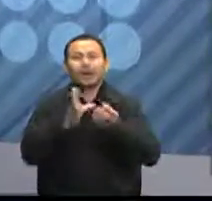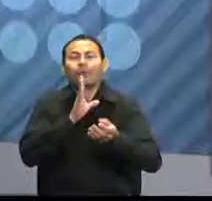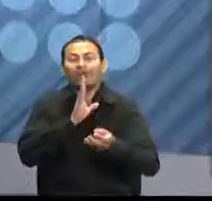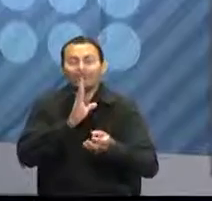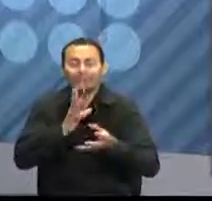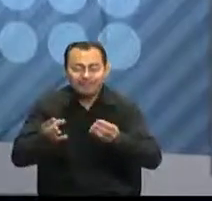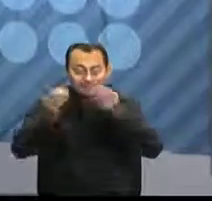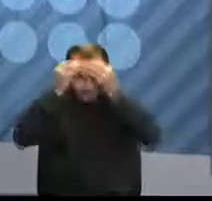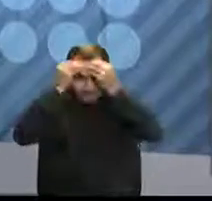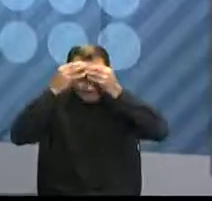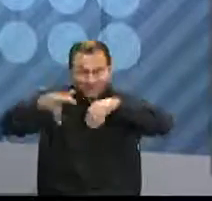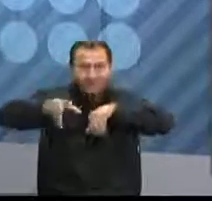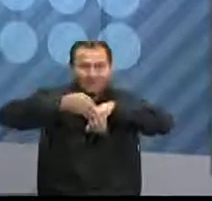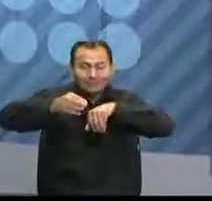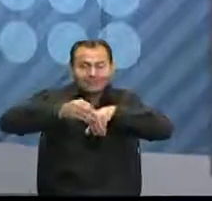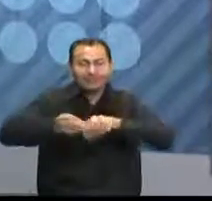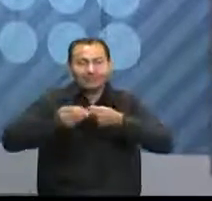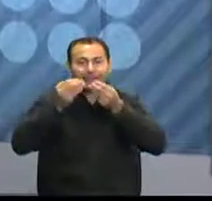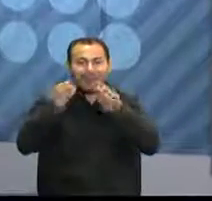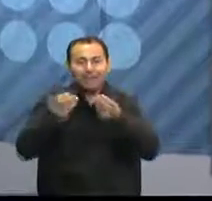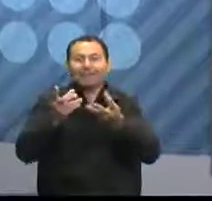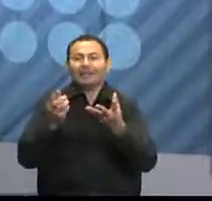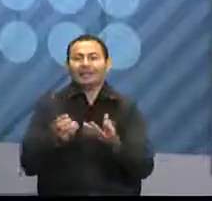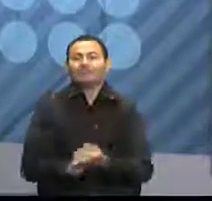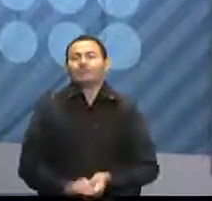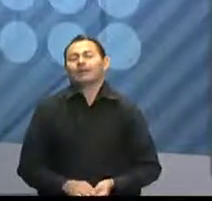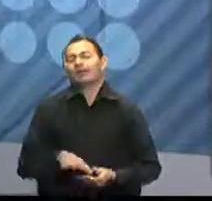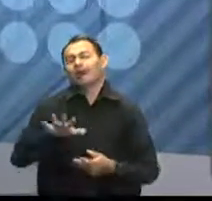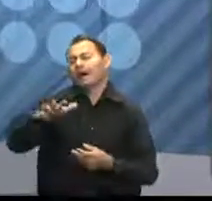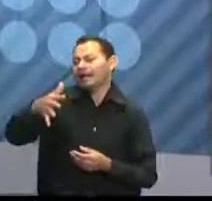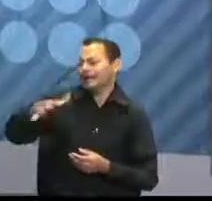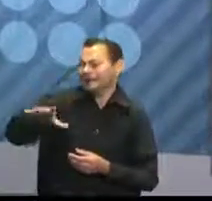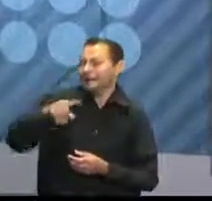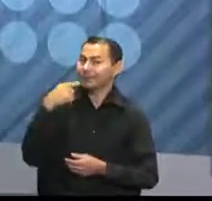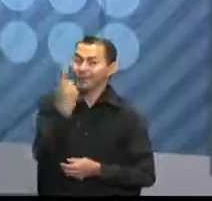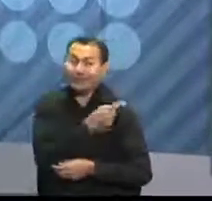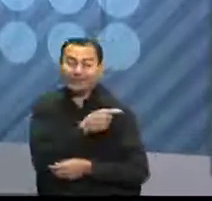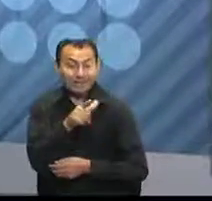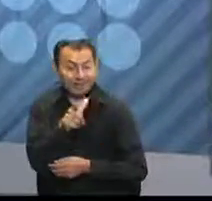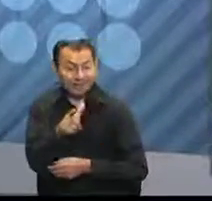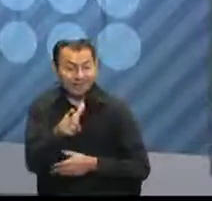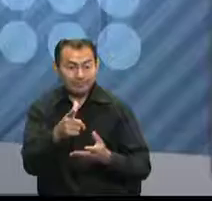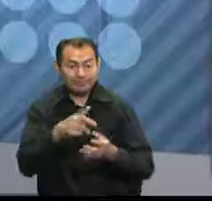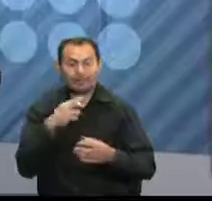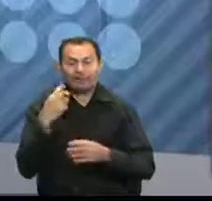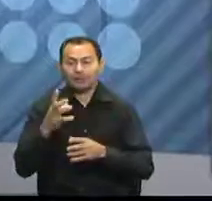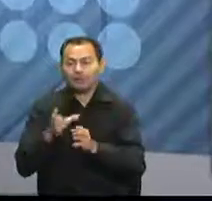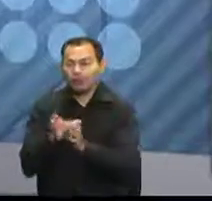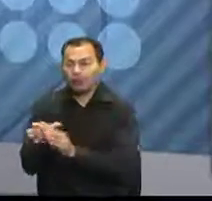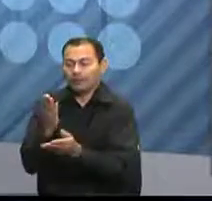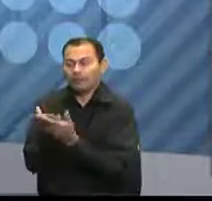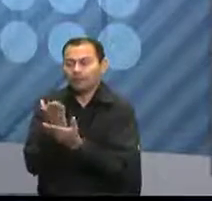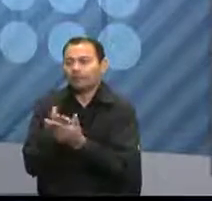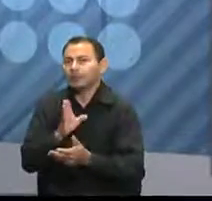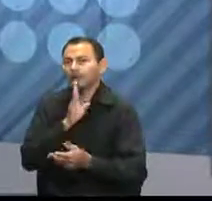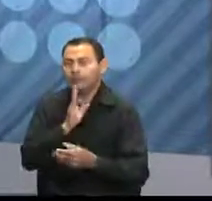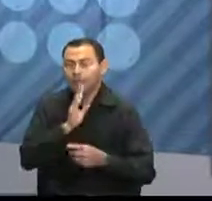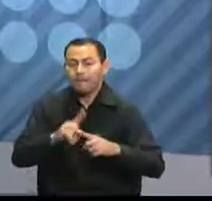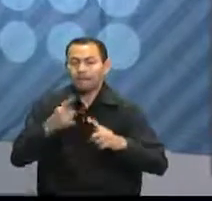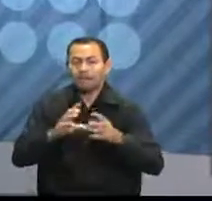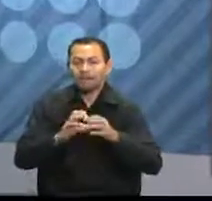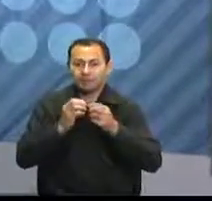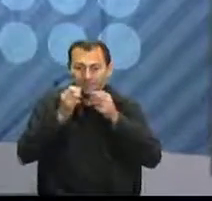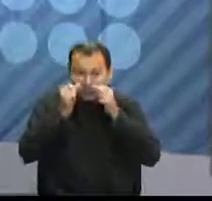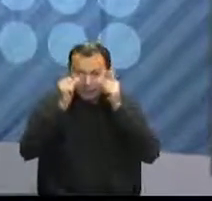pois vai trazer conhecimentos esses que muitas vezes nós não temos na nossa formação conhecimento mas